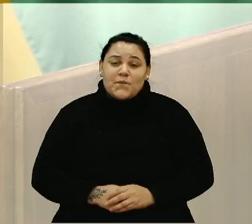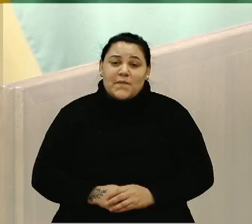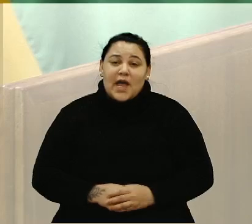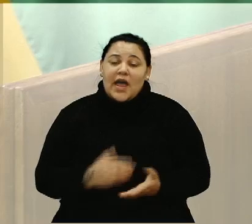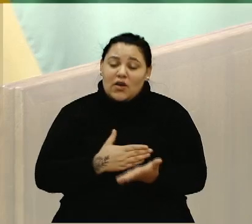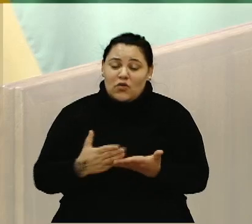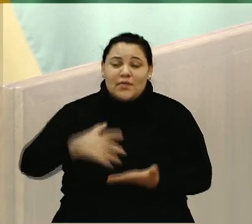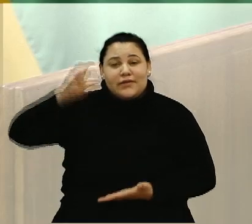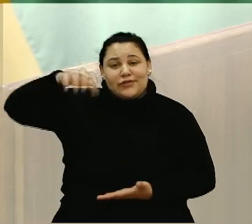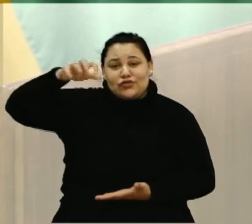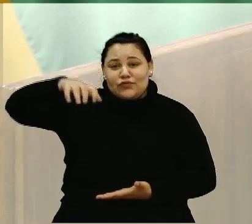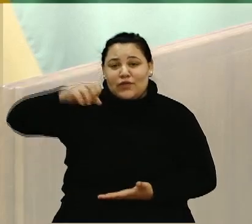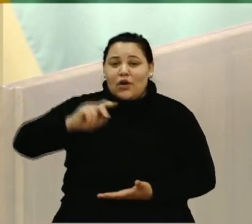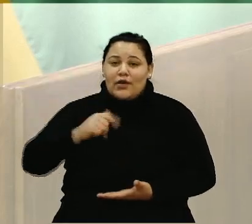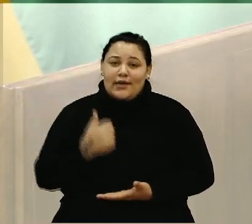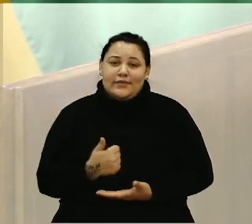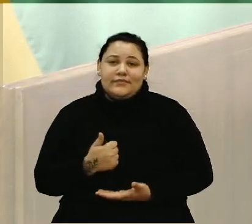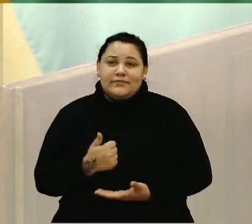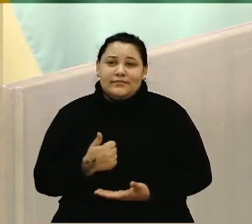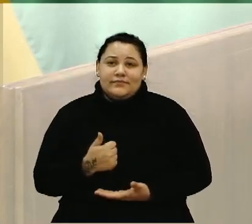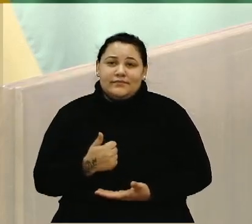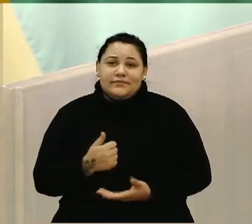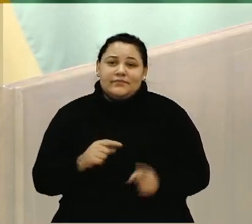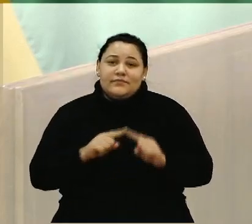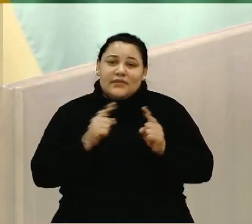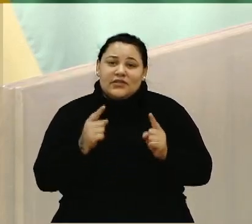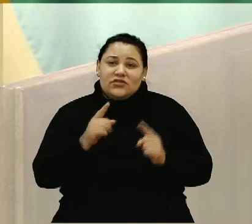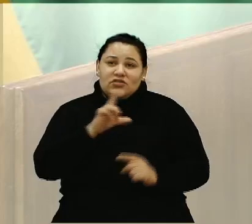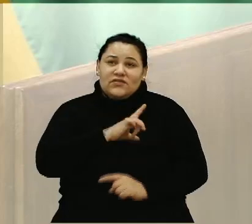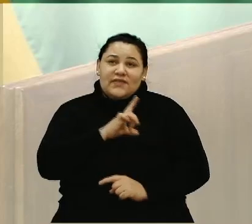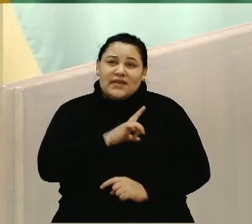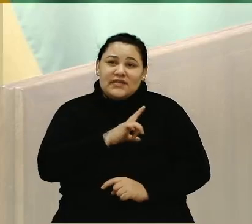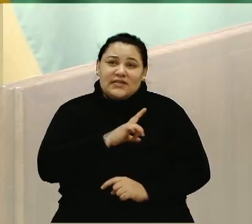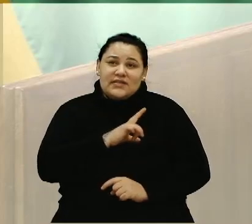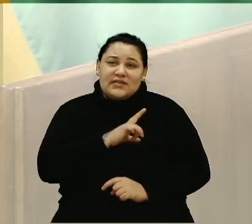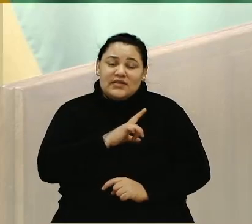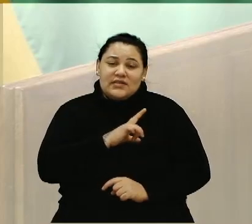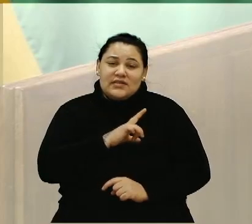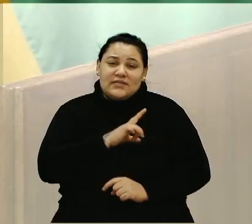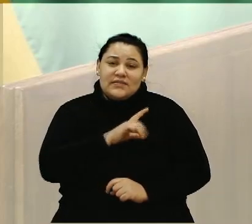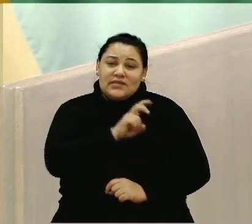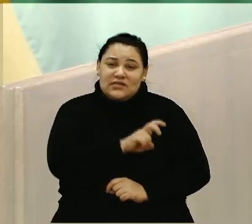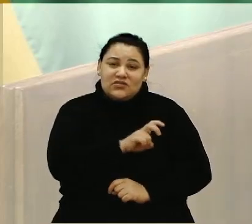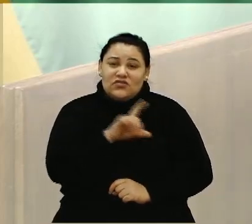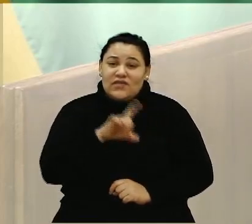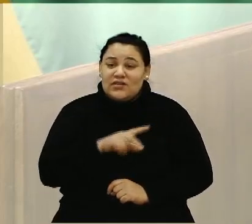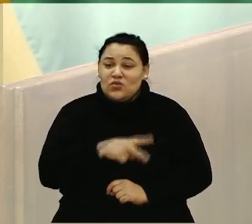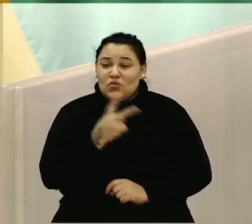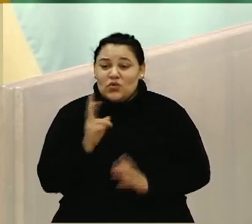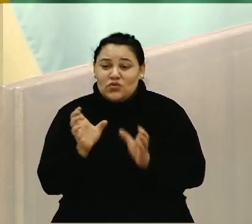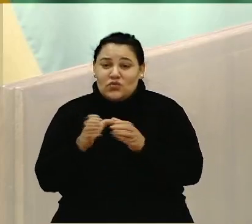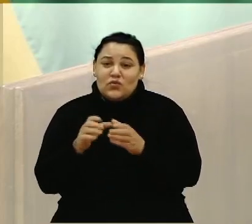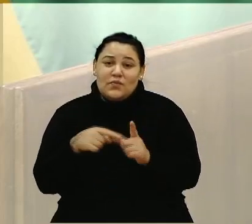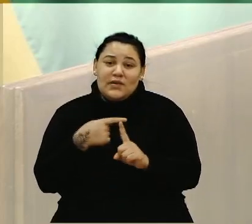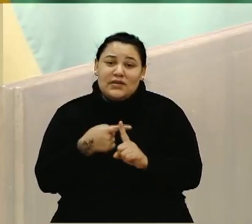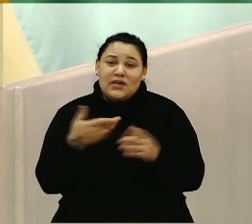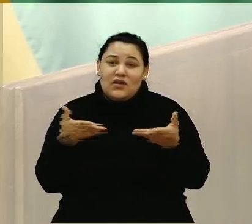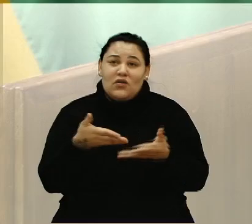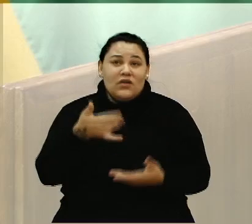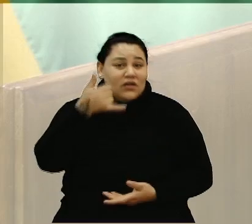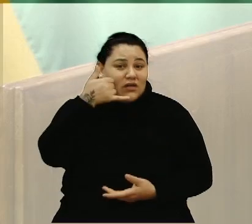sim, mas se fosse 5, que tivéssemos 2 equipes a mais. Agora o João Ues nem atende mais o